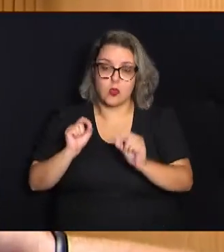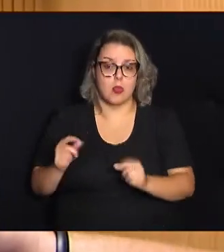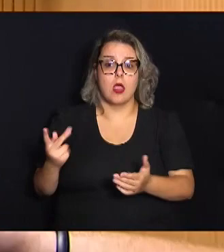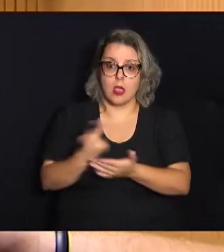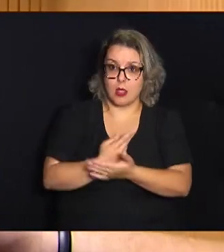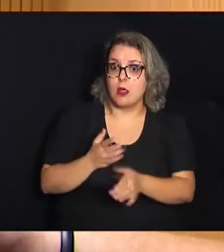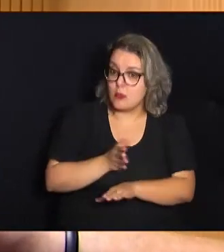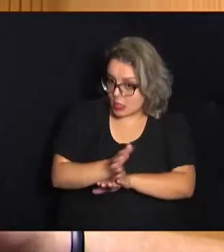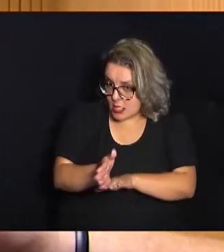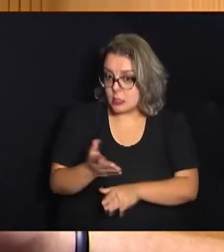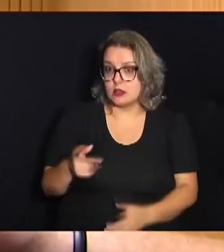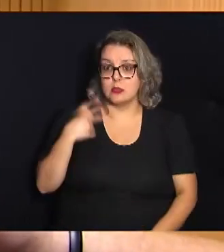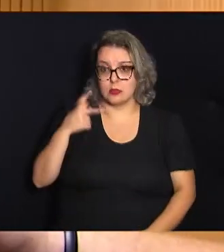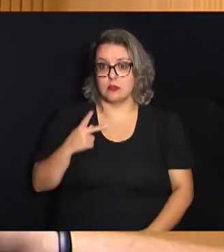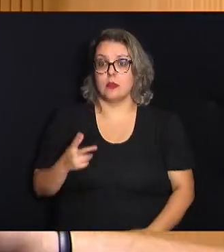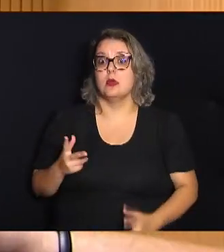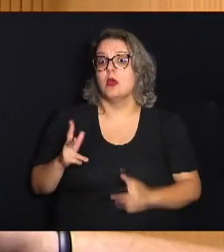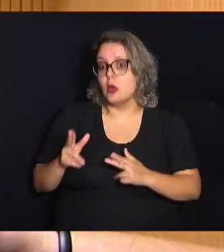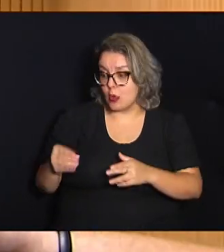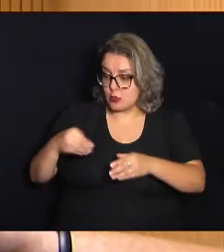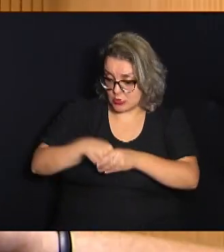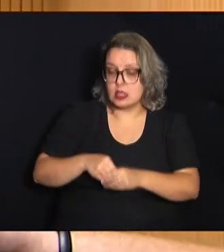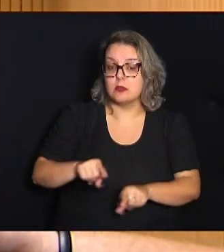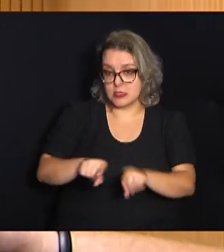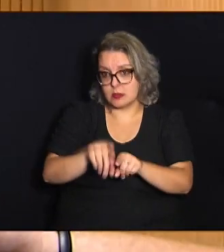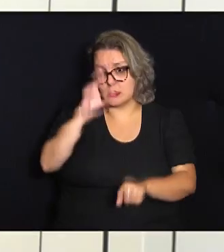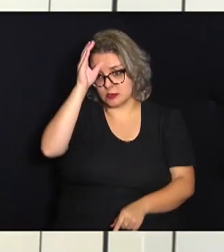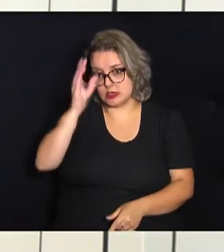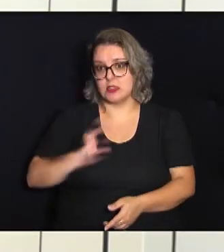dentro da política, não como aqui dentro, mas também como cidadão.